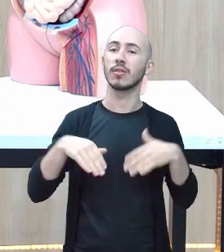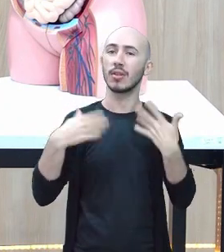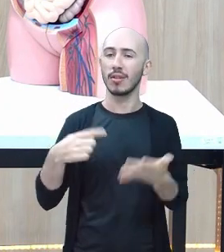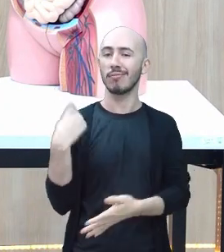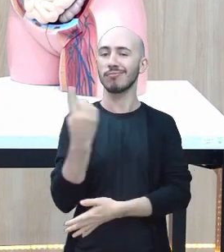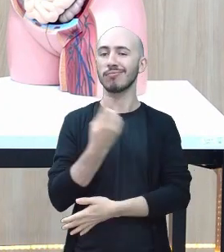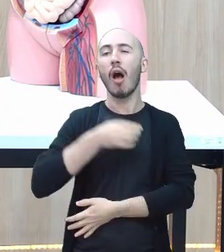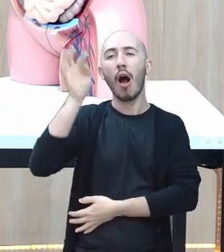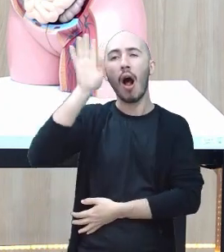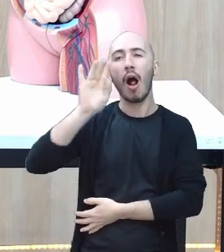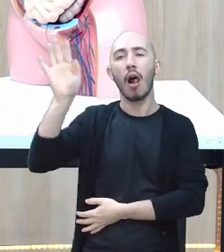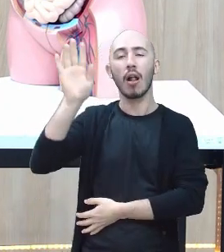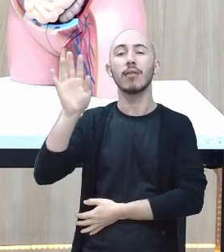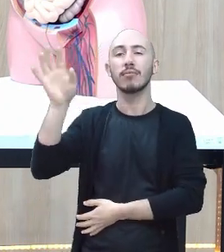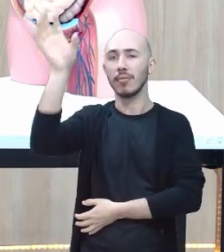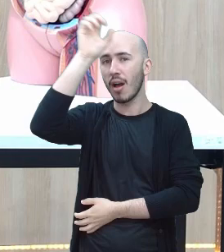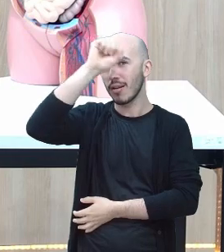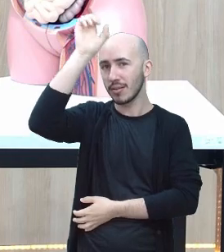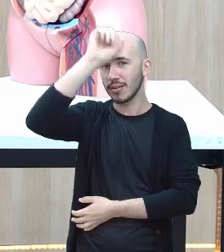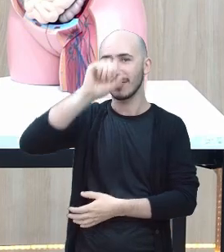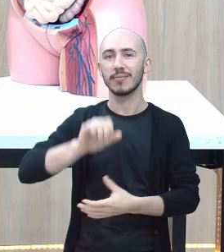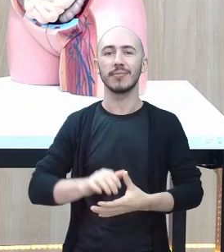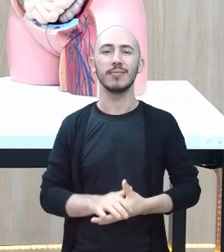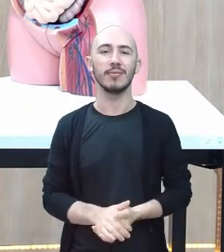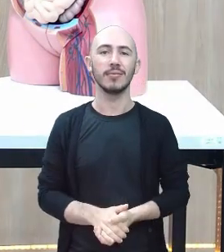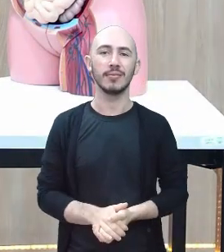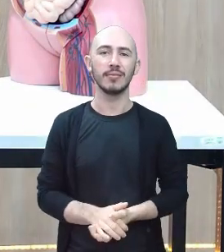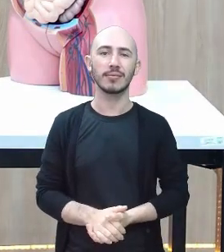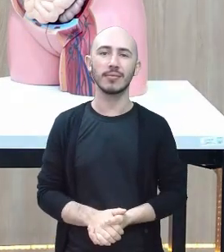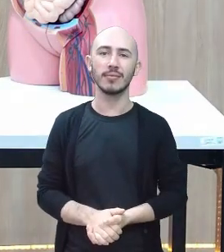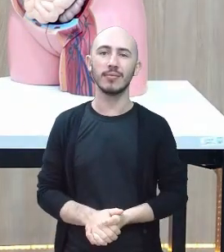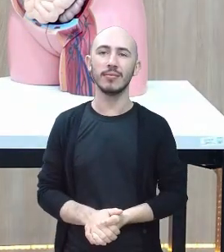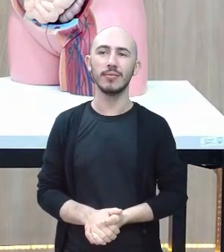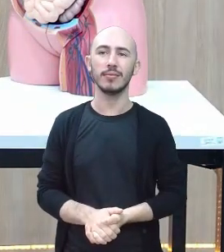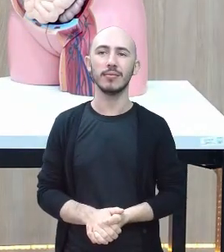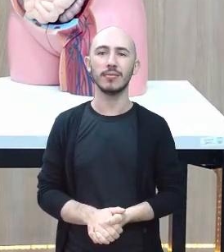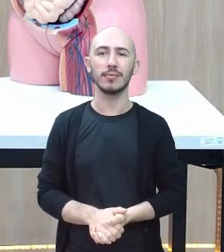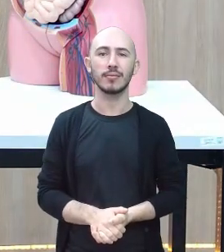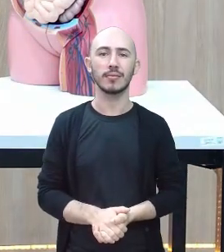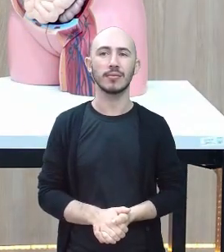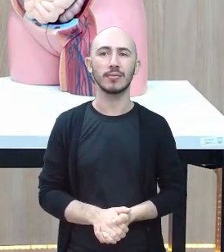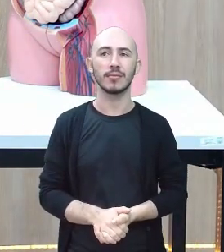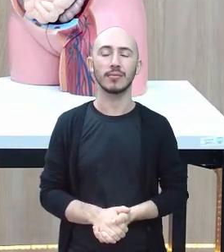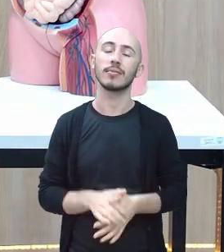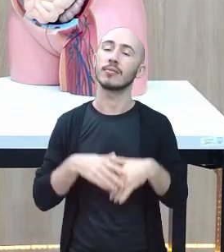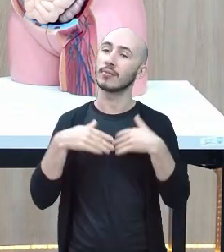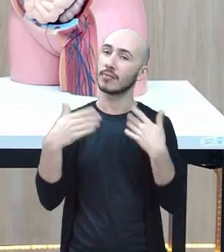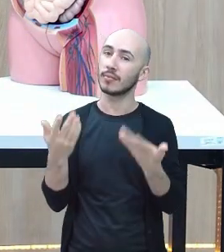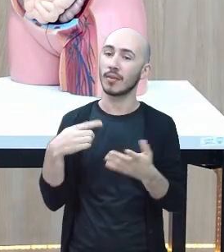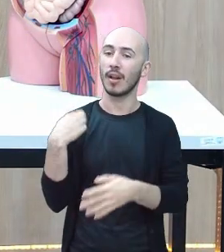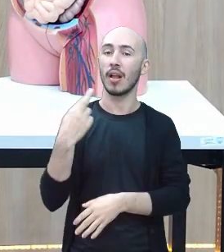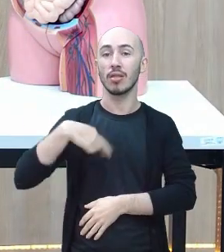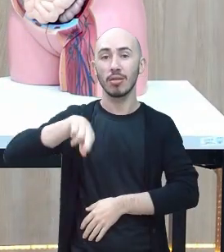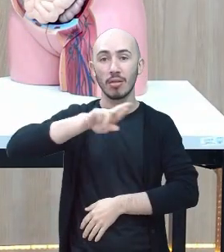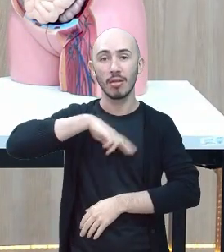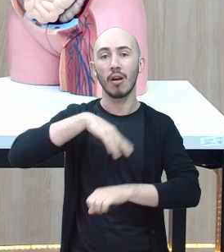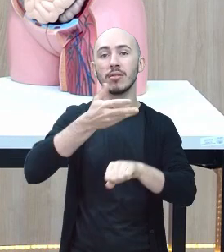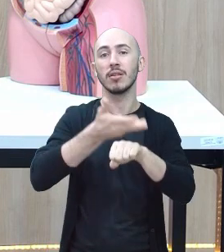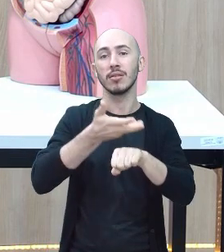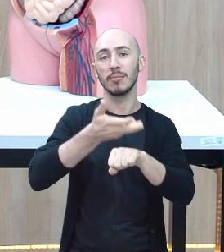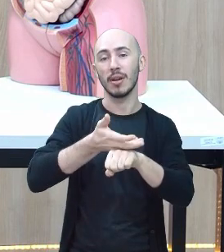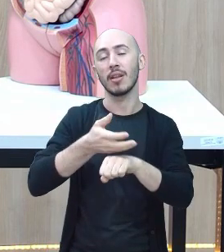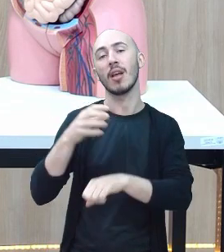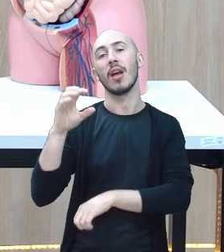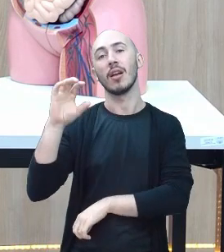e vamos aprender, tá certo? Então, aqui a nossa disciplina Ciências. Em mais